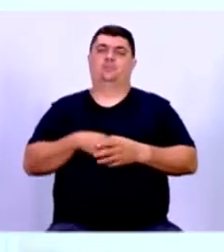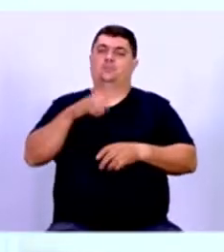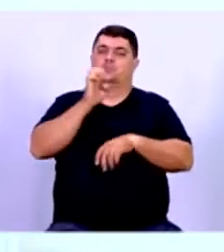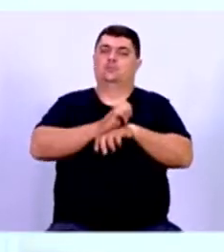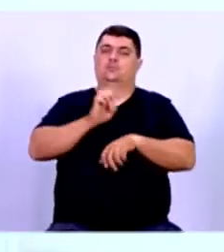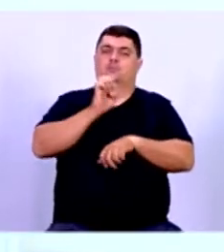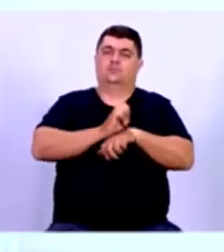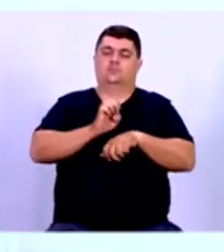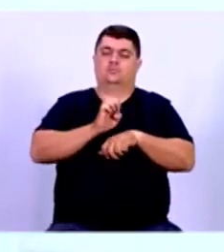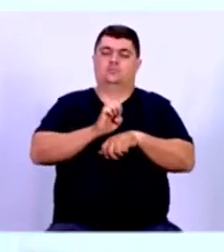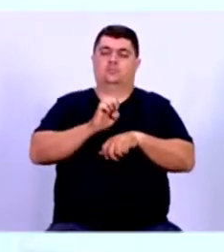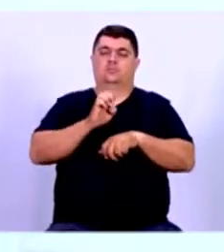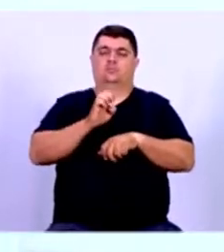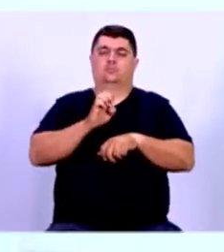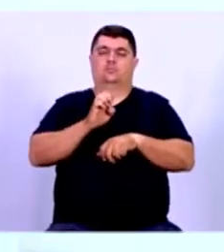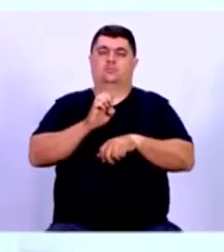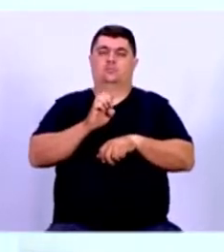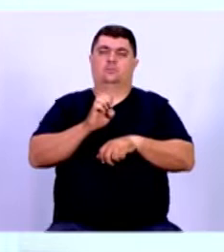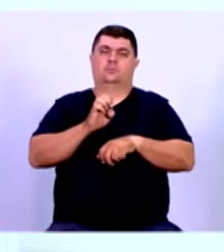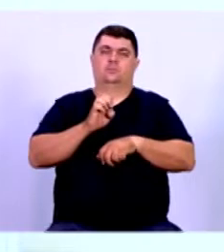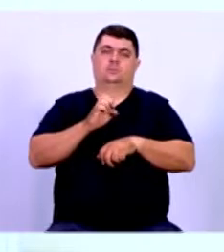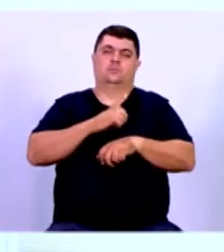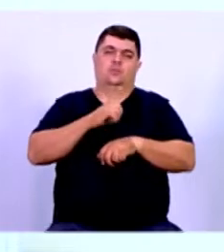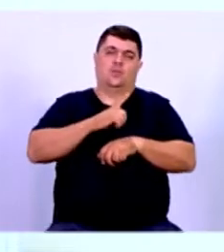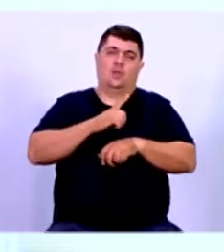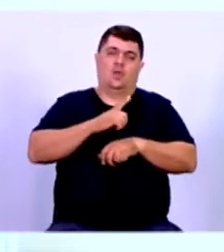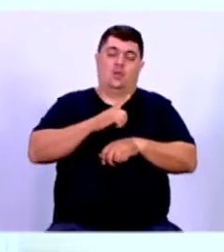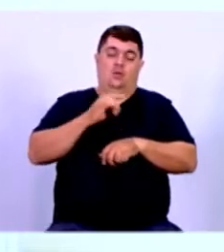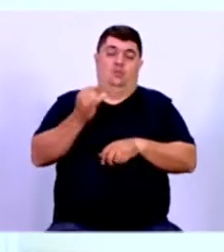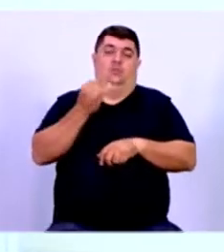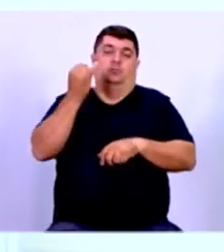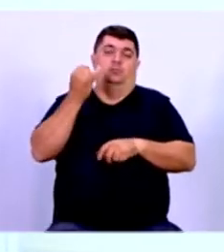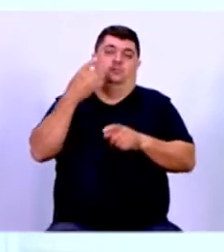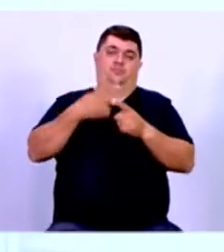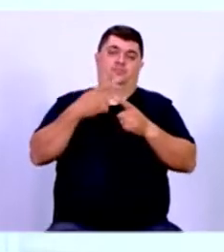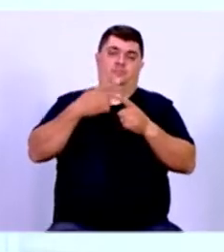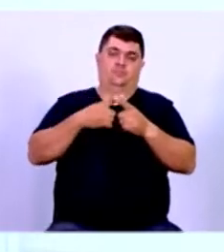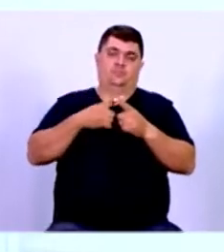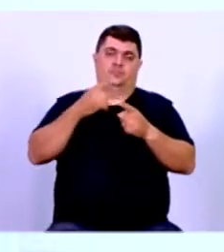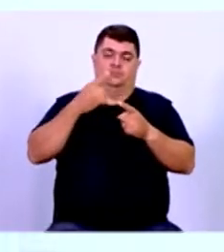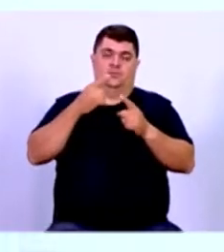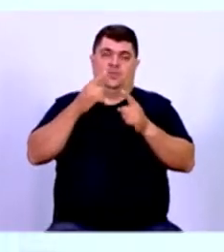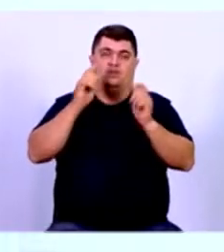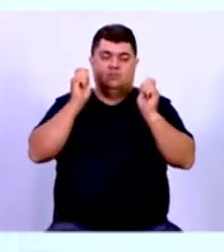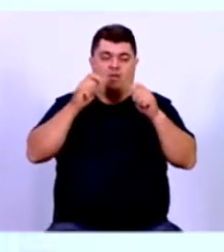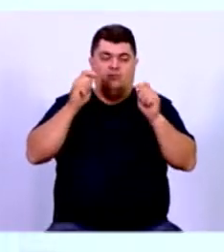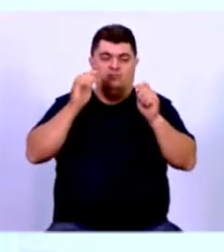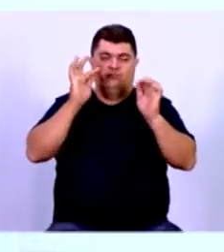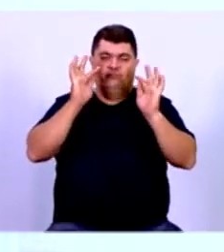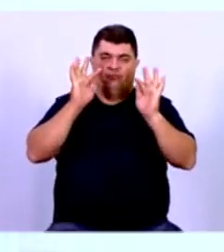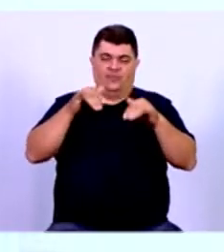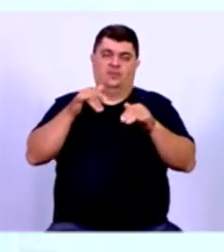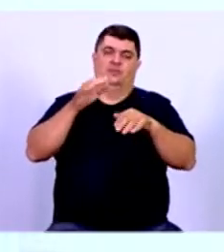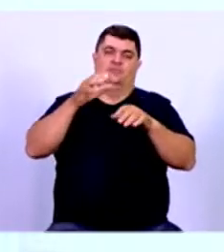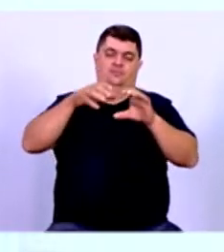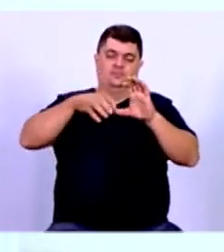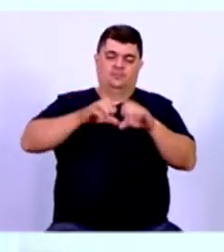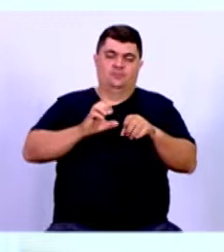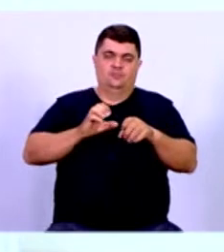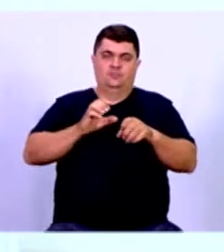estágio, ele é um requisito para a sua formação. Ele